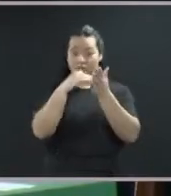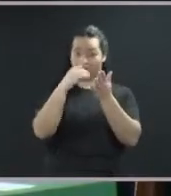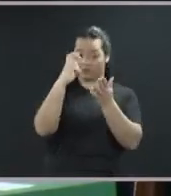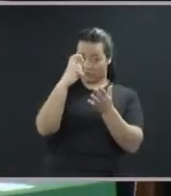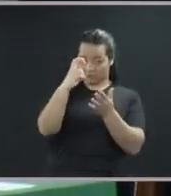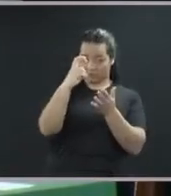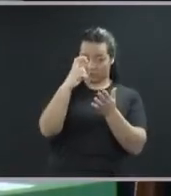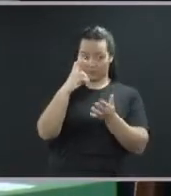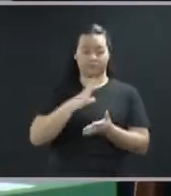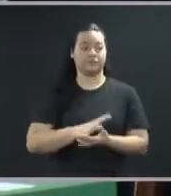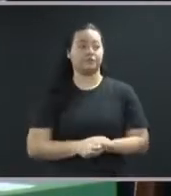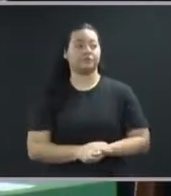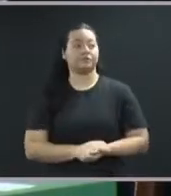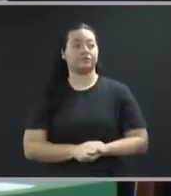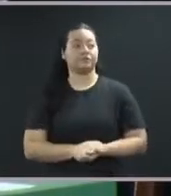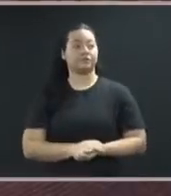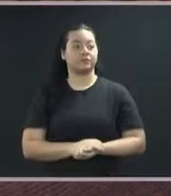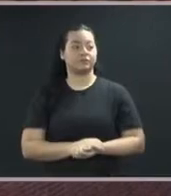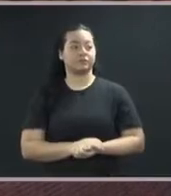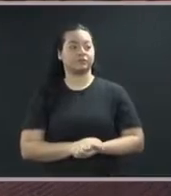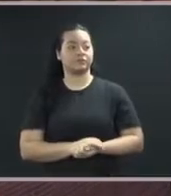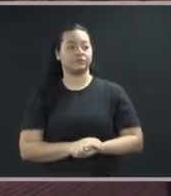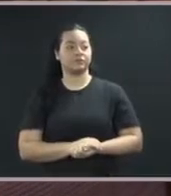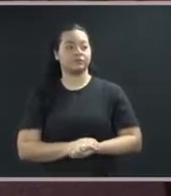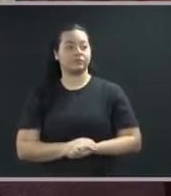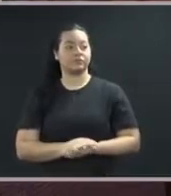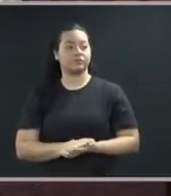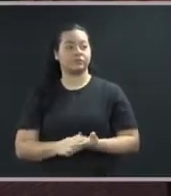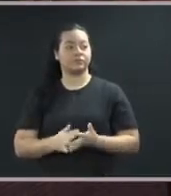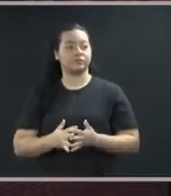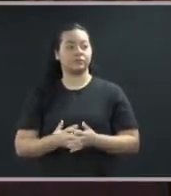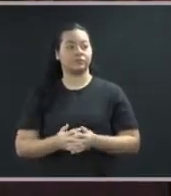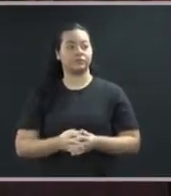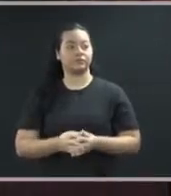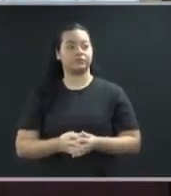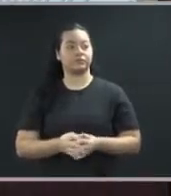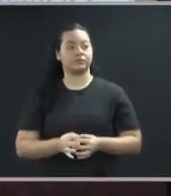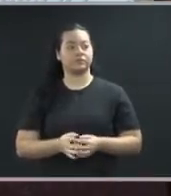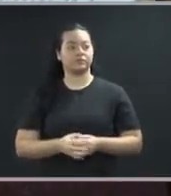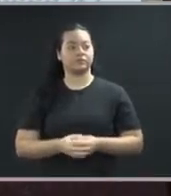Recomendações, saudações e votos.